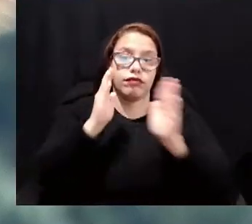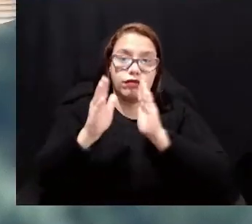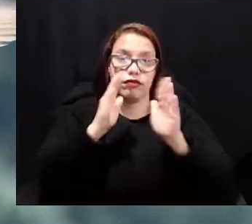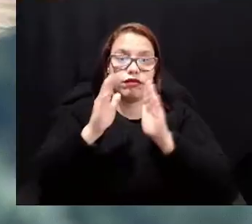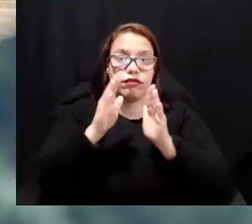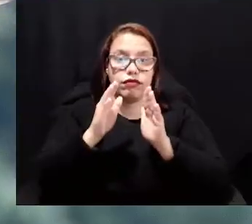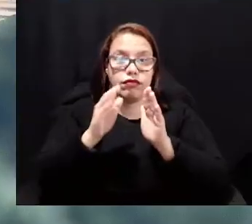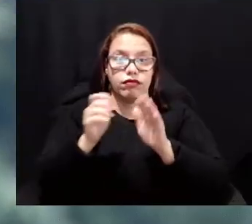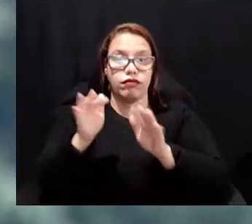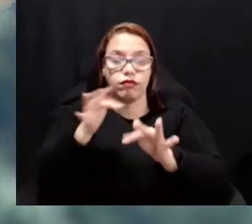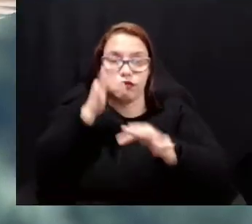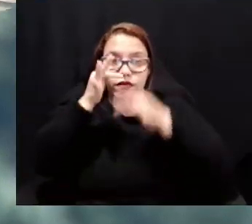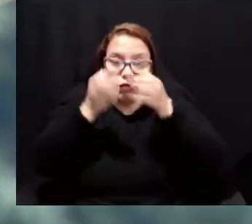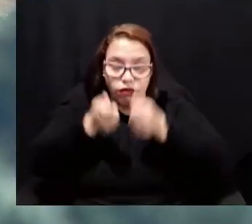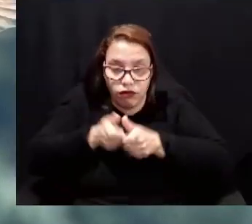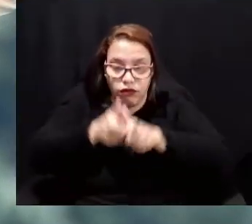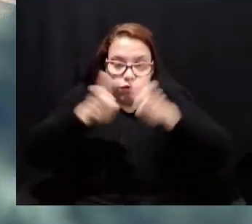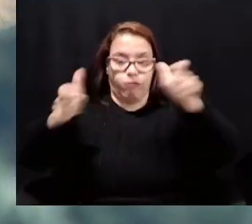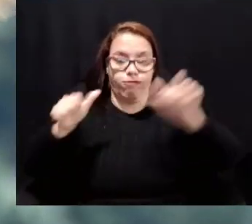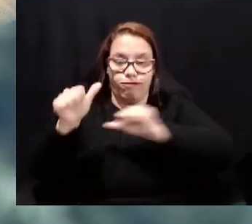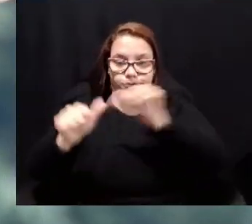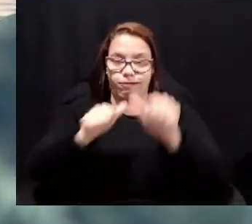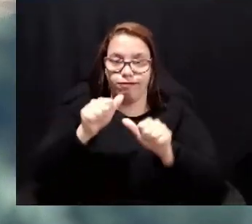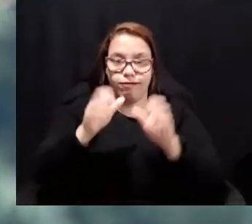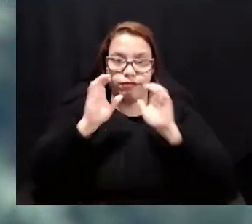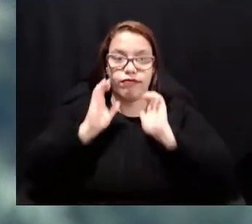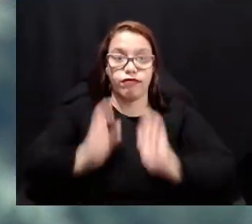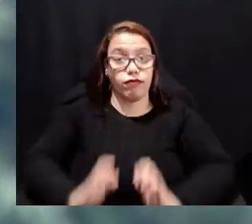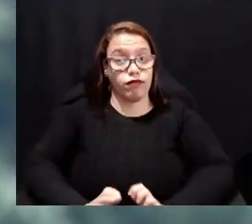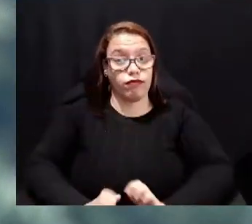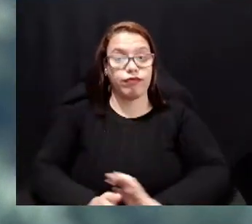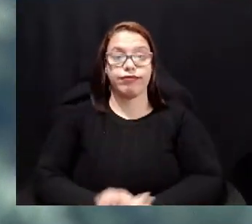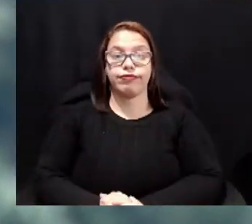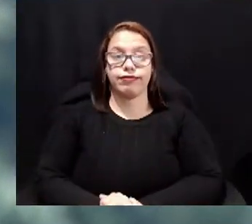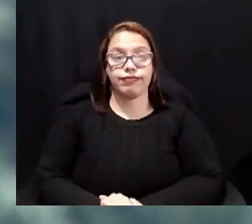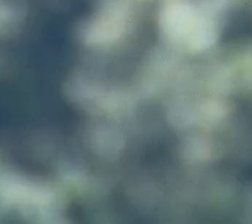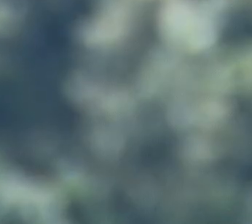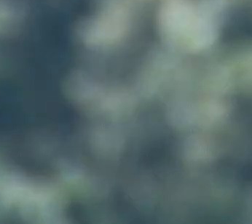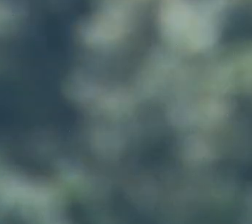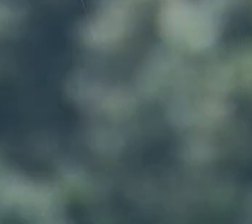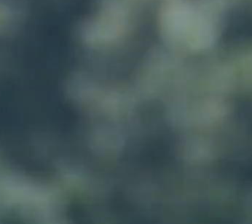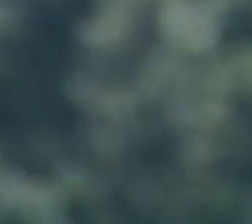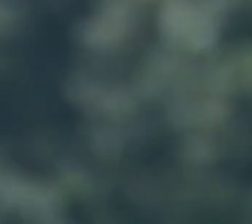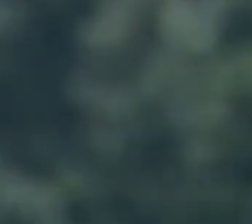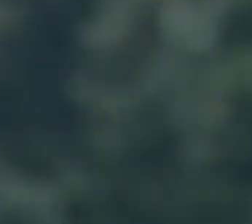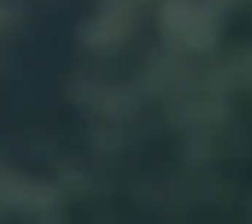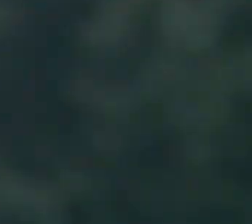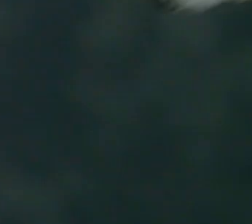alteração no período de floração das plantas pode modificar seu comportamento.